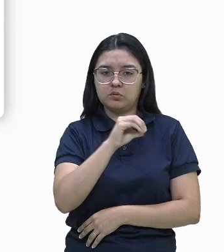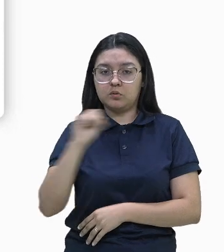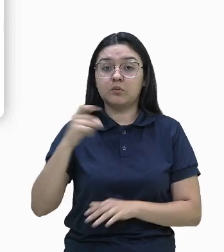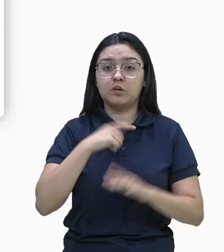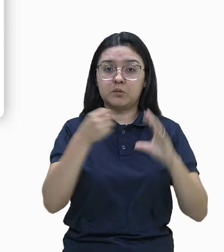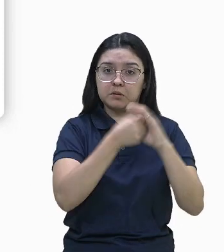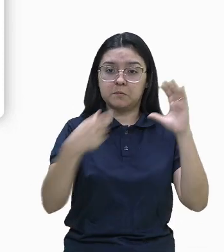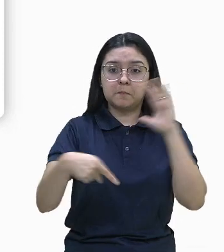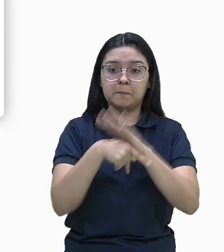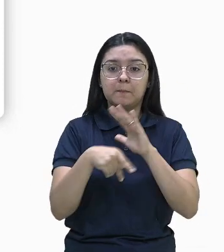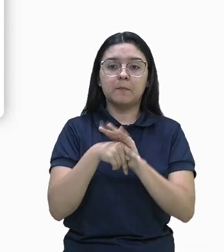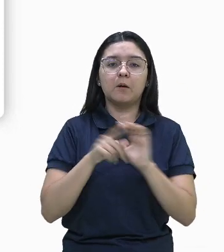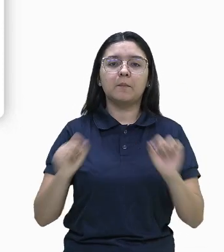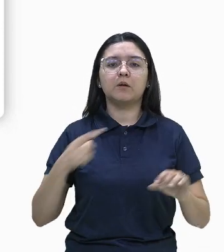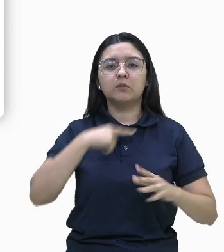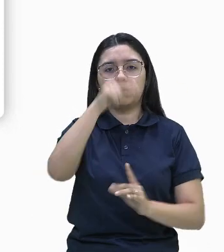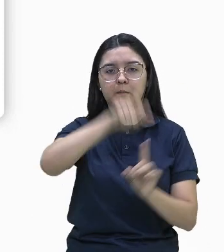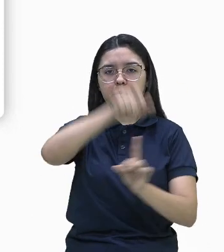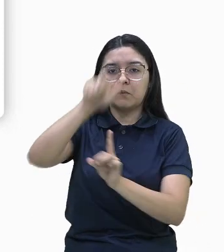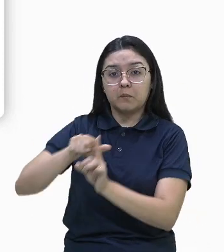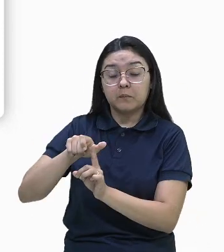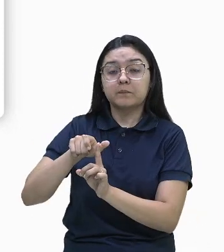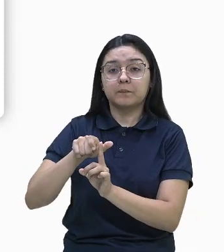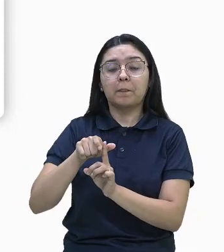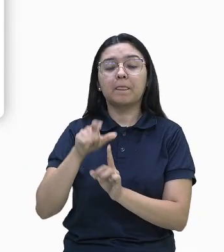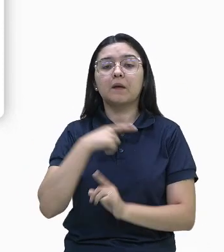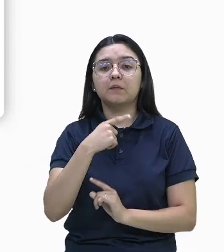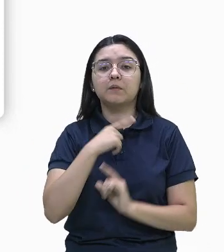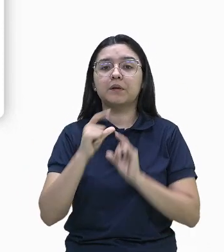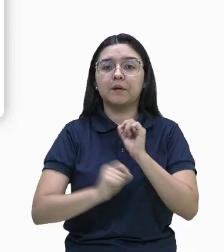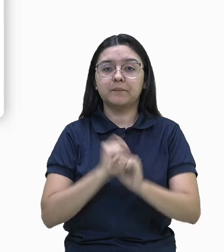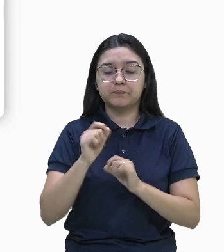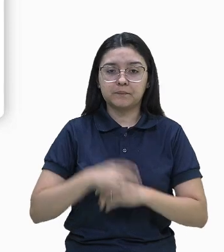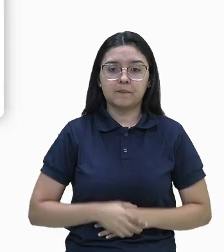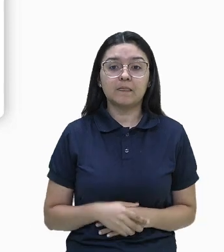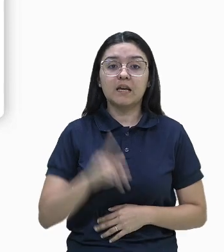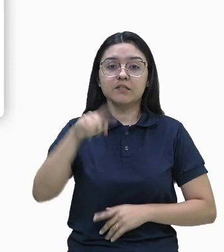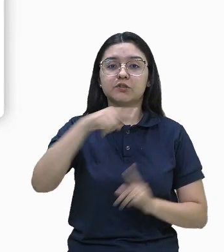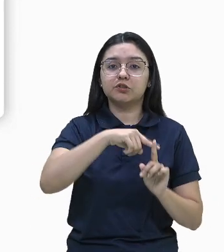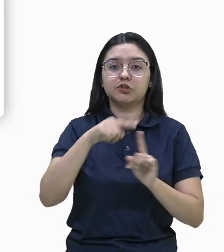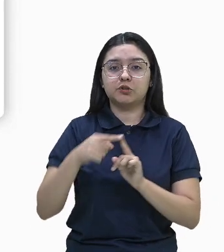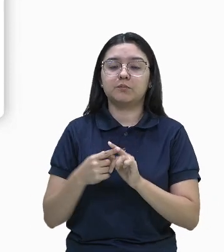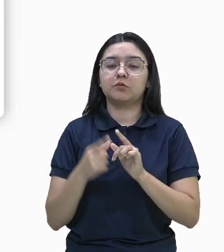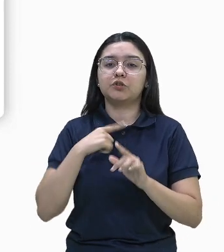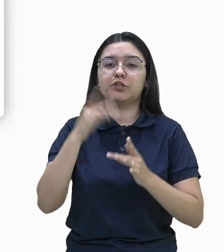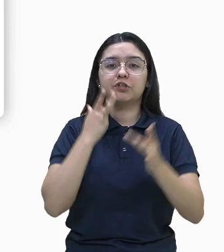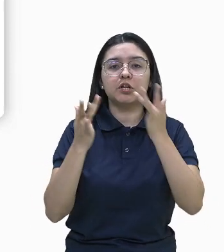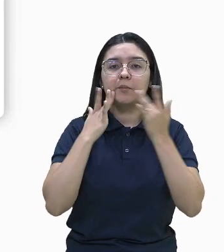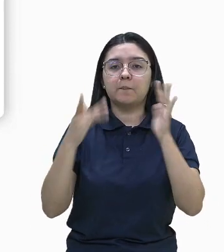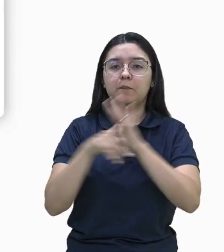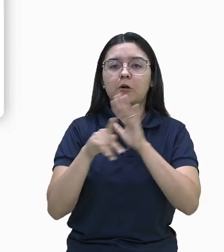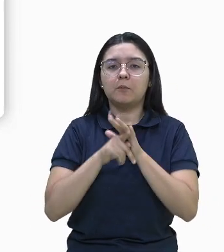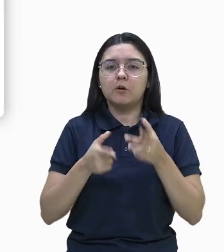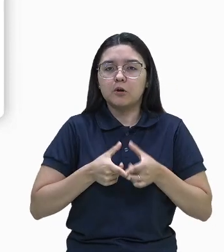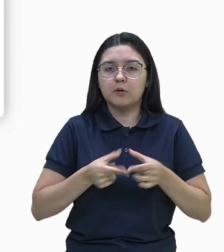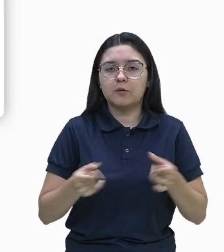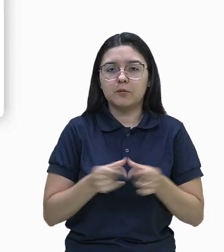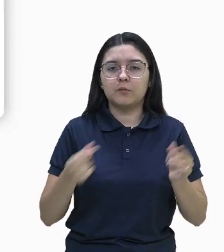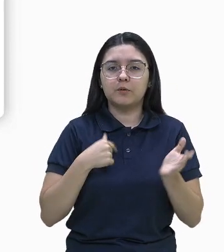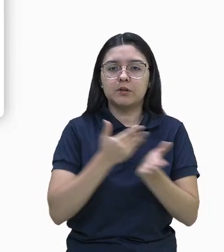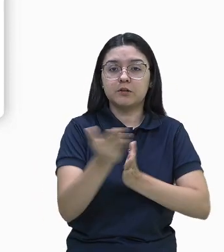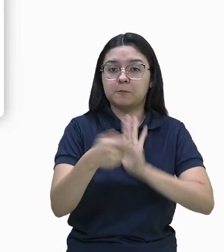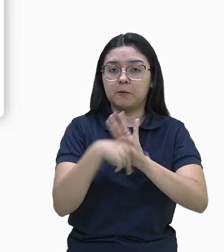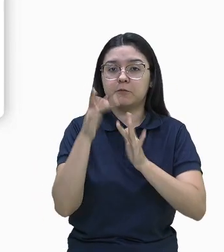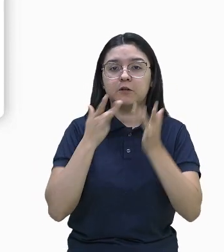características desses personagens que compõem, tá, esse teatro, né? Esse, vamos dizer, o início